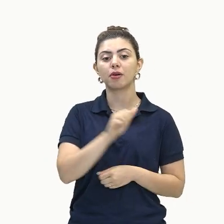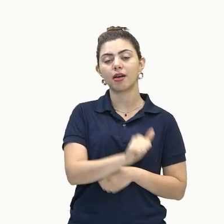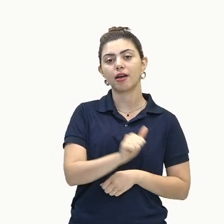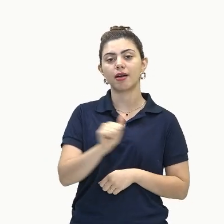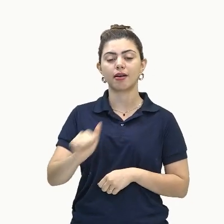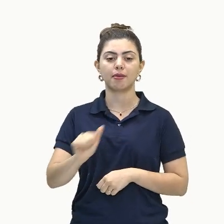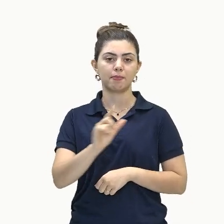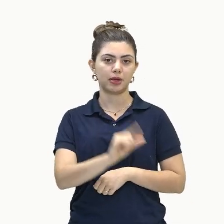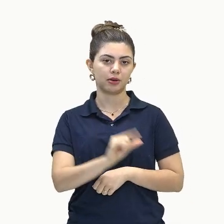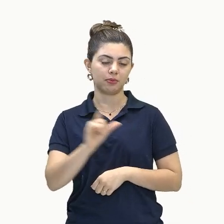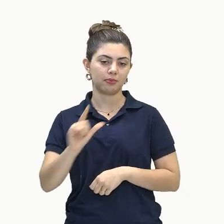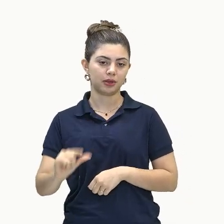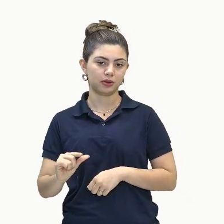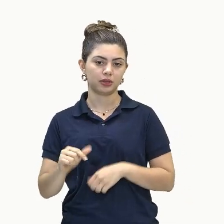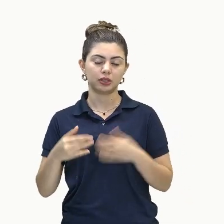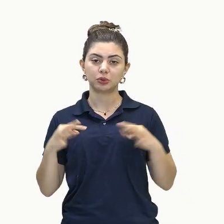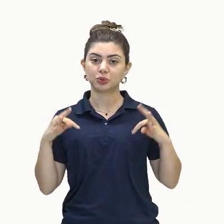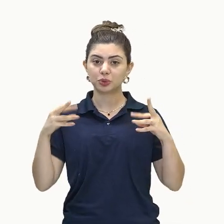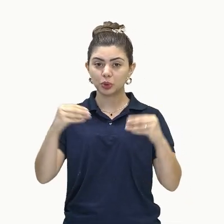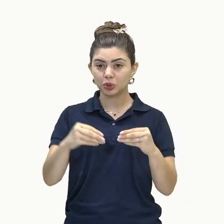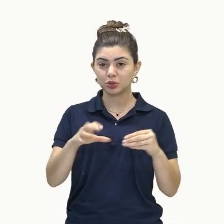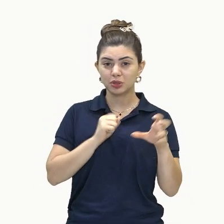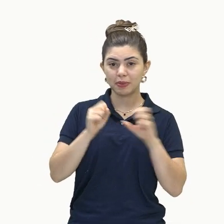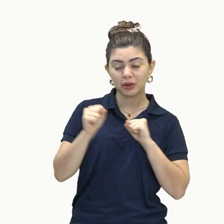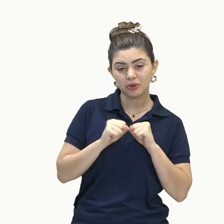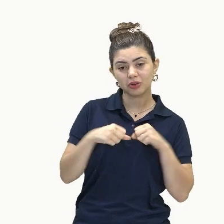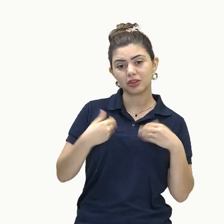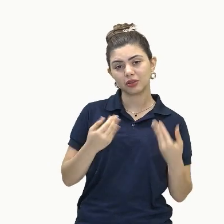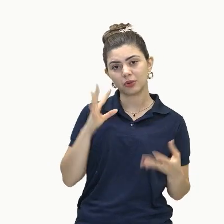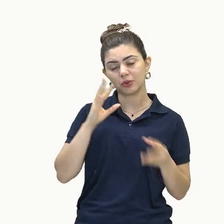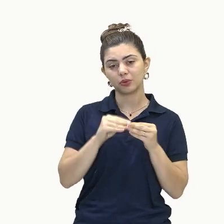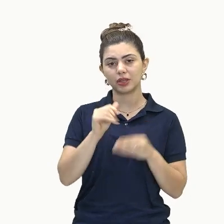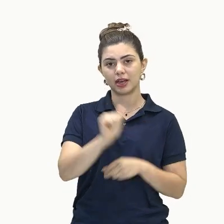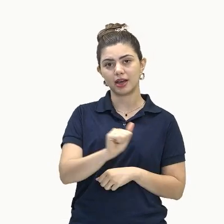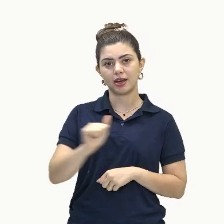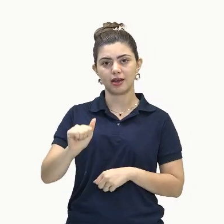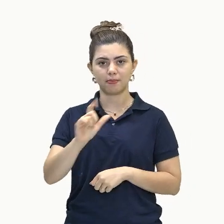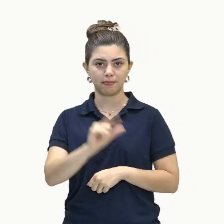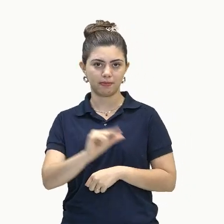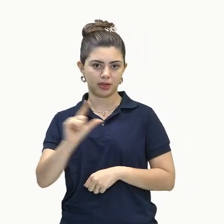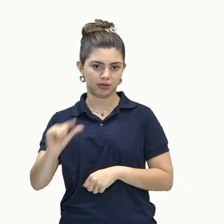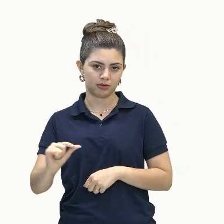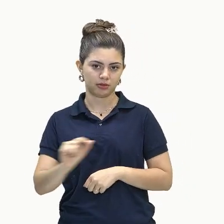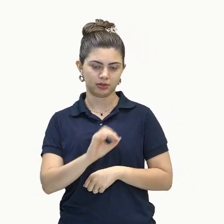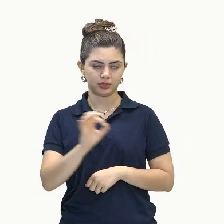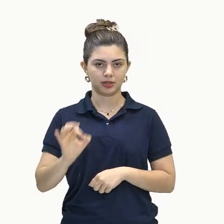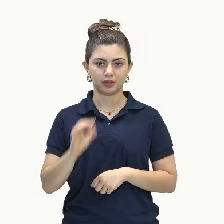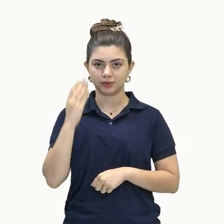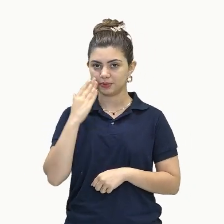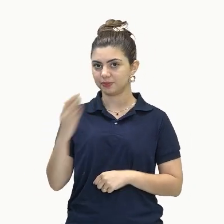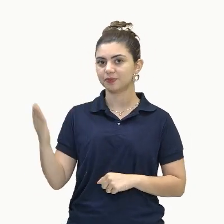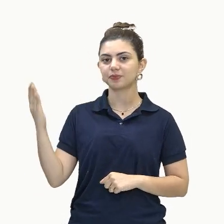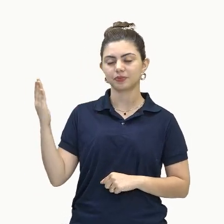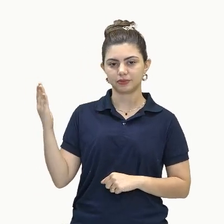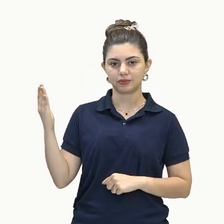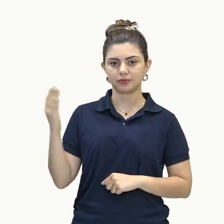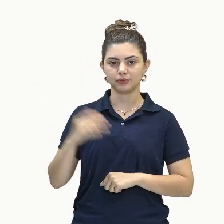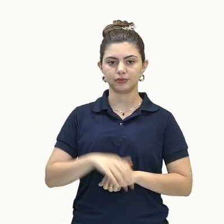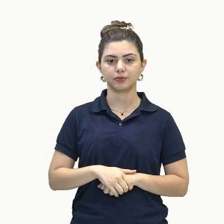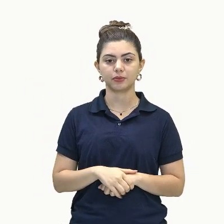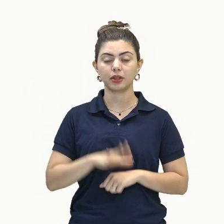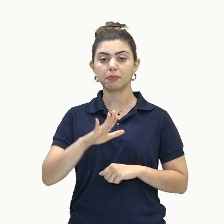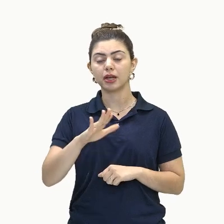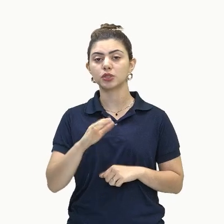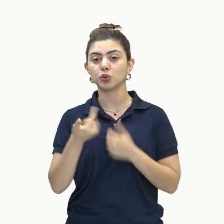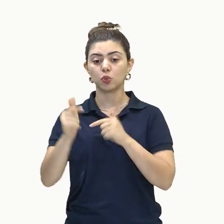que é afetado é azinho, azinho. Então, nós temos aqui azinho, azinho, nesses dois indivíduos afetados. Os demais vão